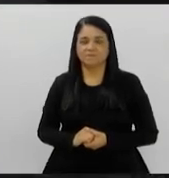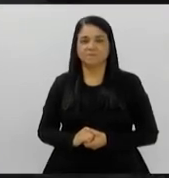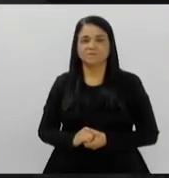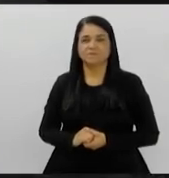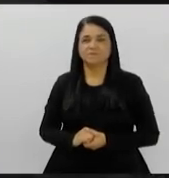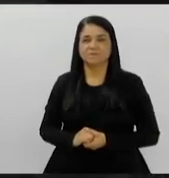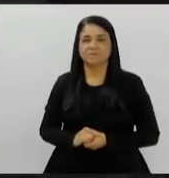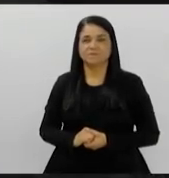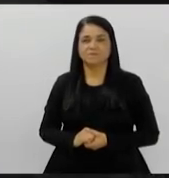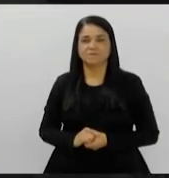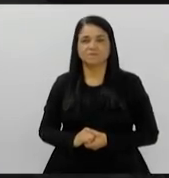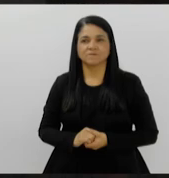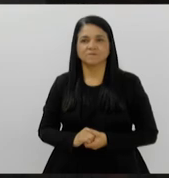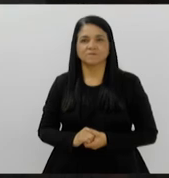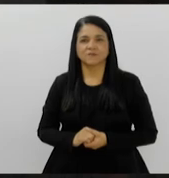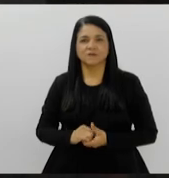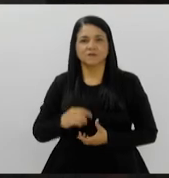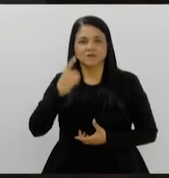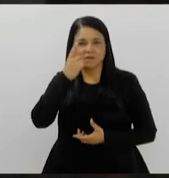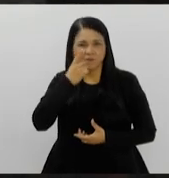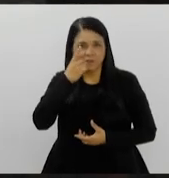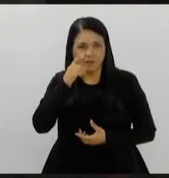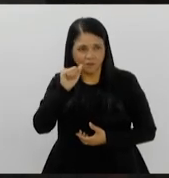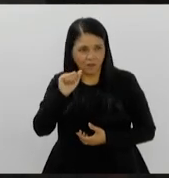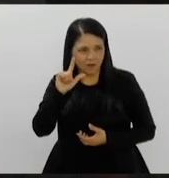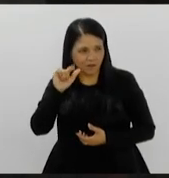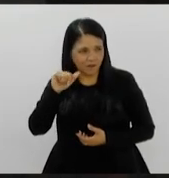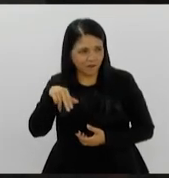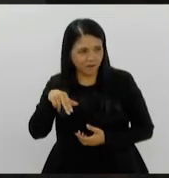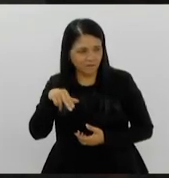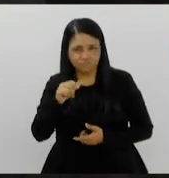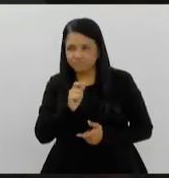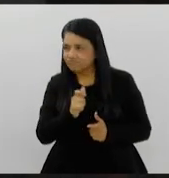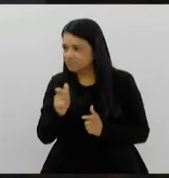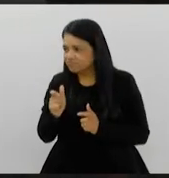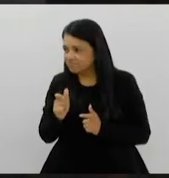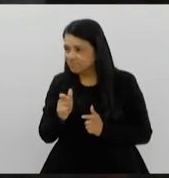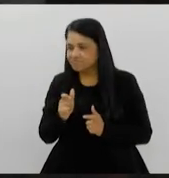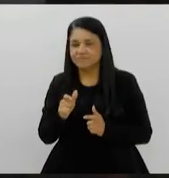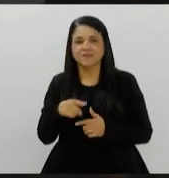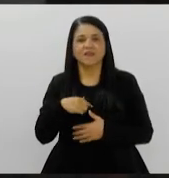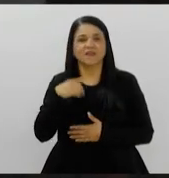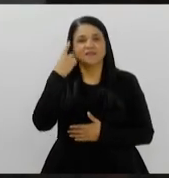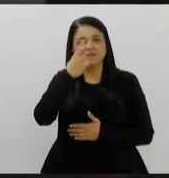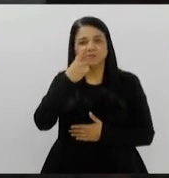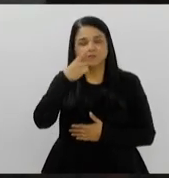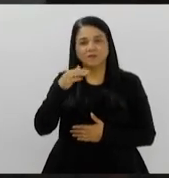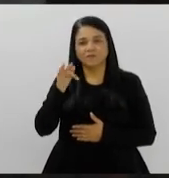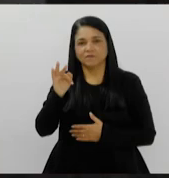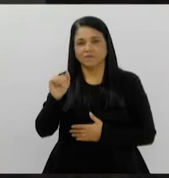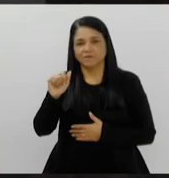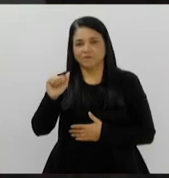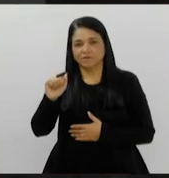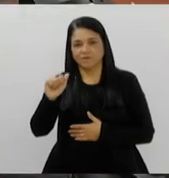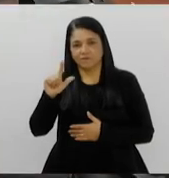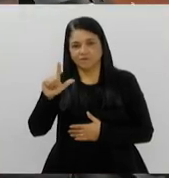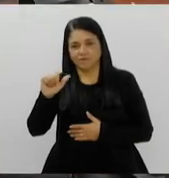Deputado Alan, não. Deputado Flávio Serafini, por favor.